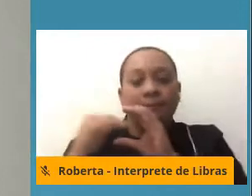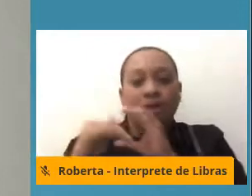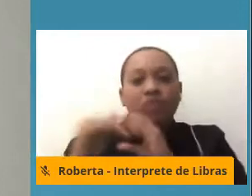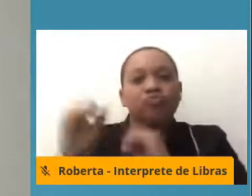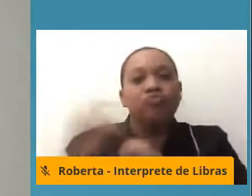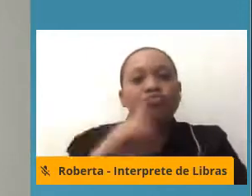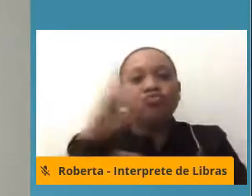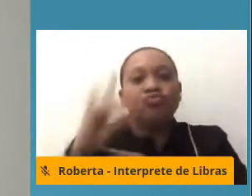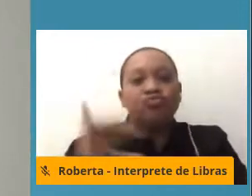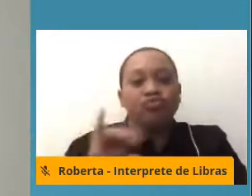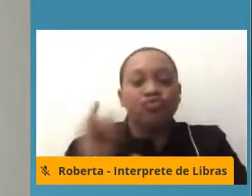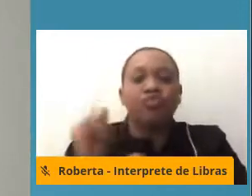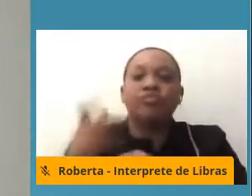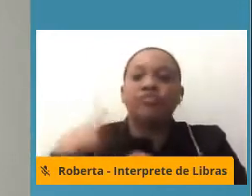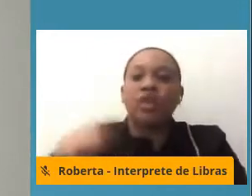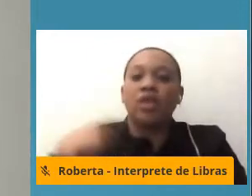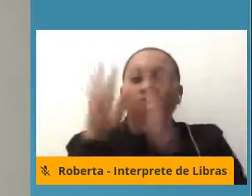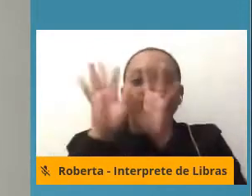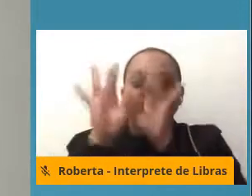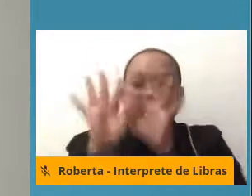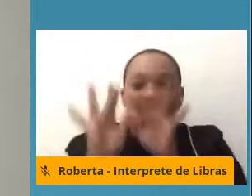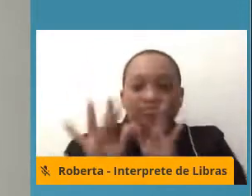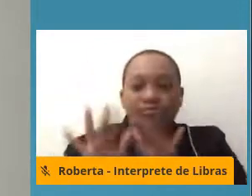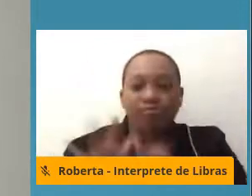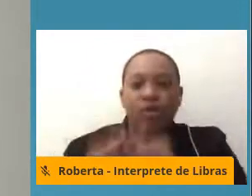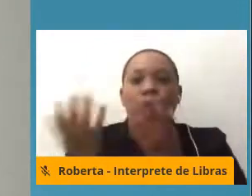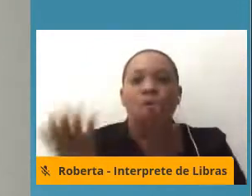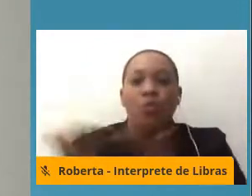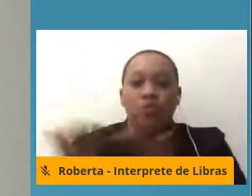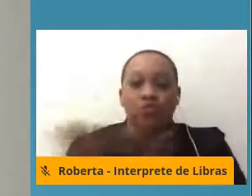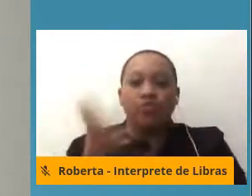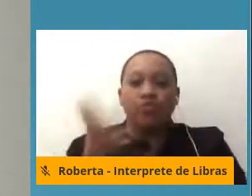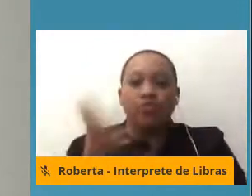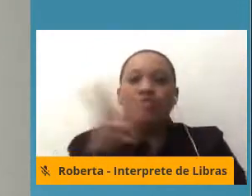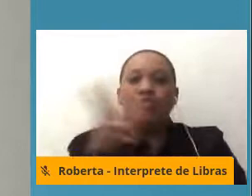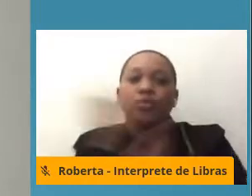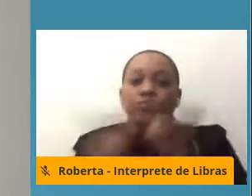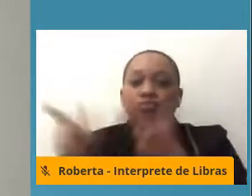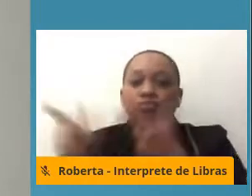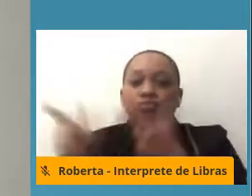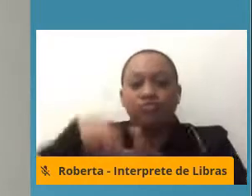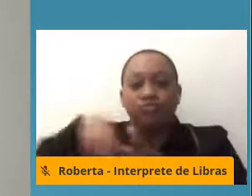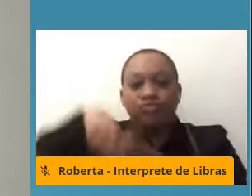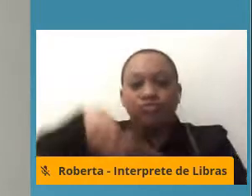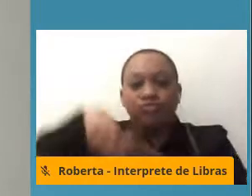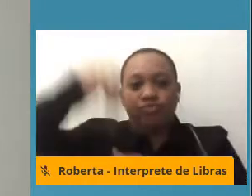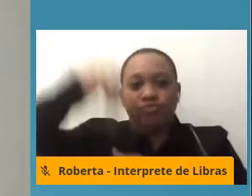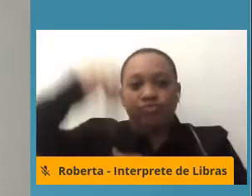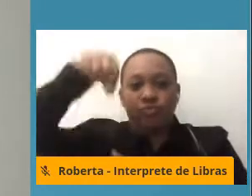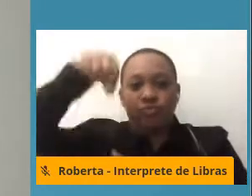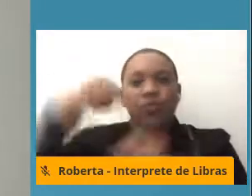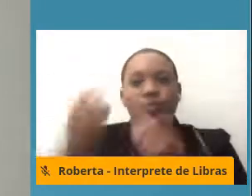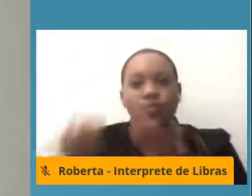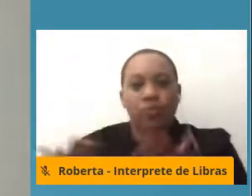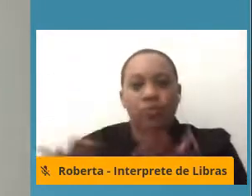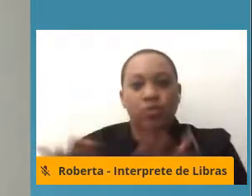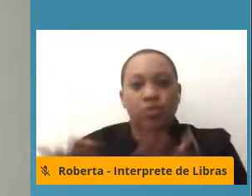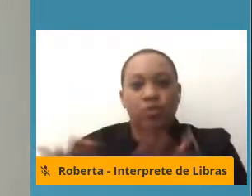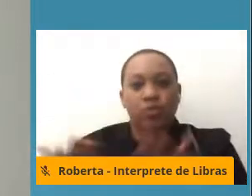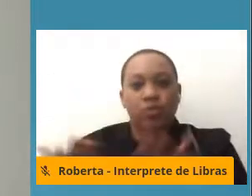tiver preenchido esse formulário hoje, vai concorrer aos brindes que a gente vai sortear hoje, que são uma cerveja